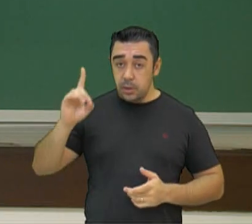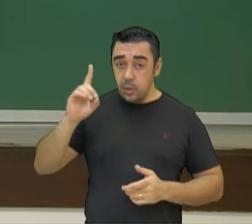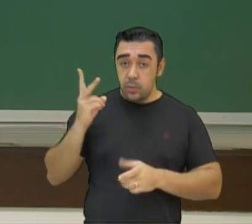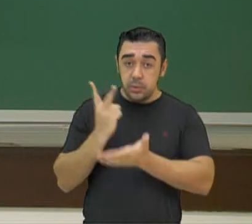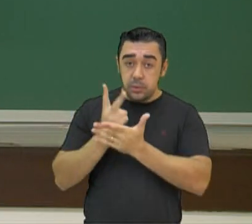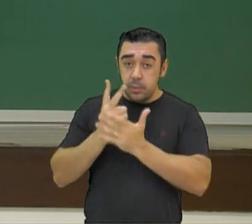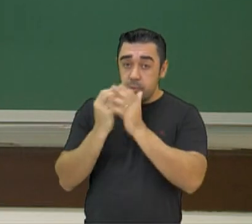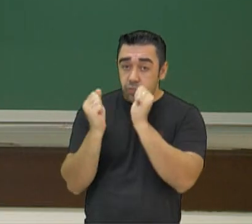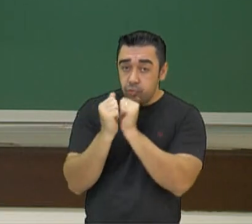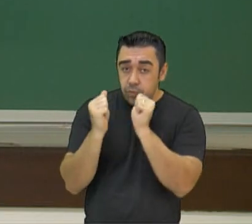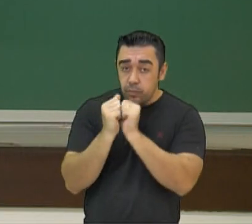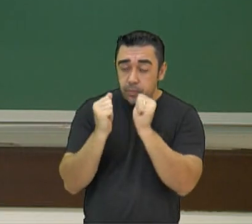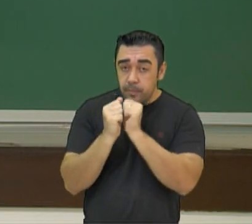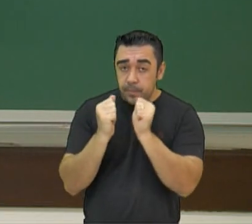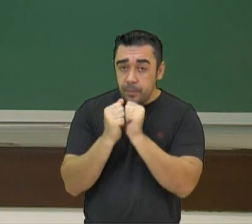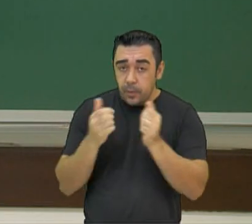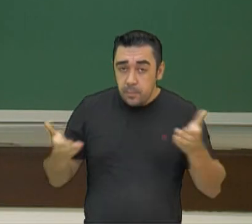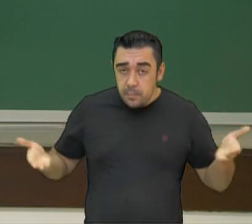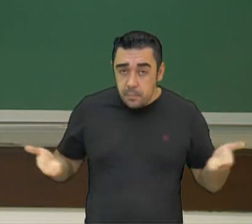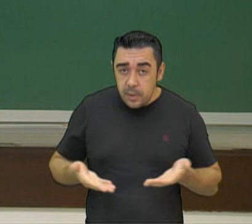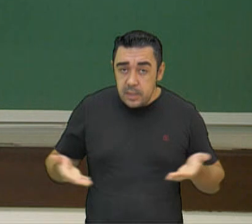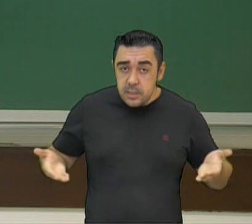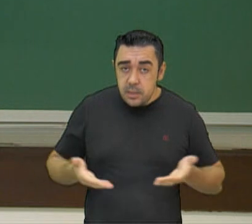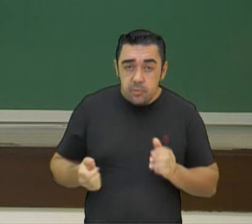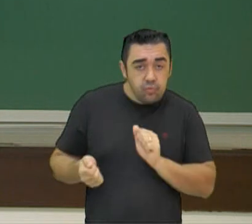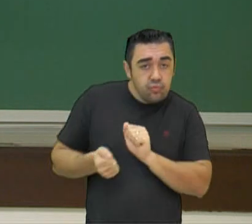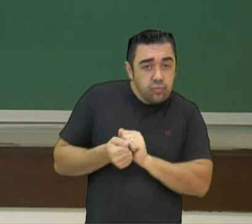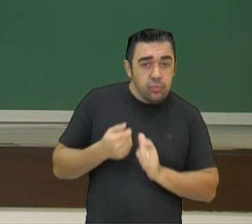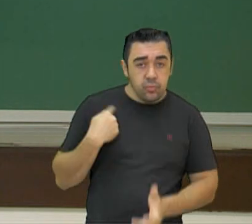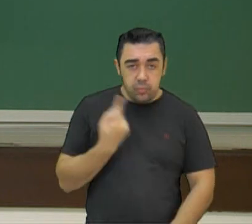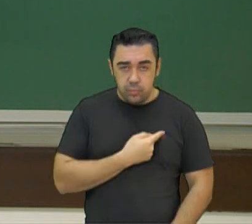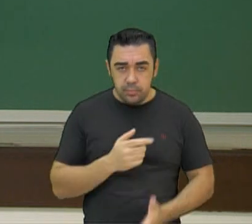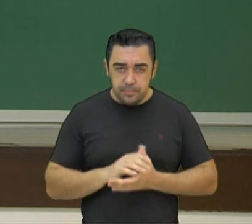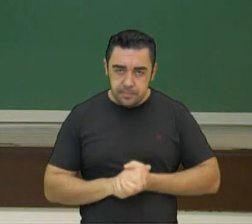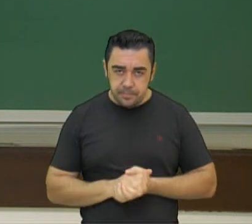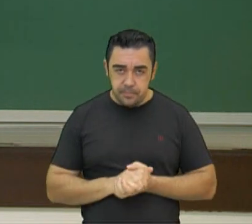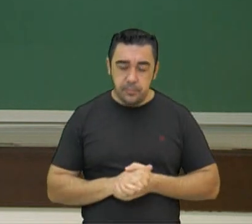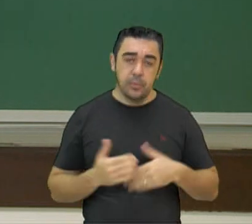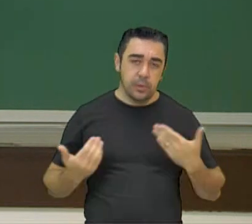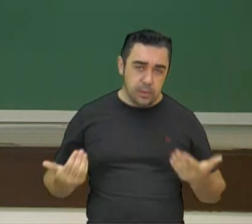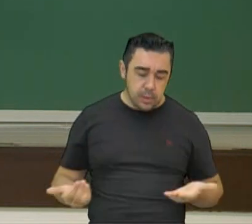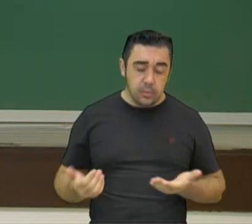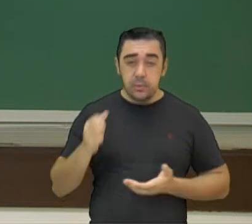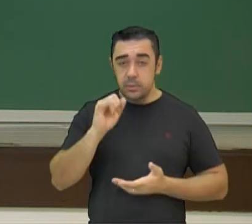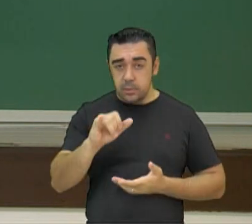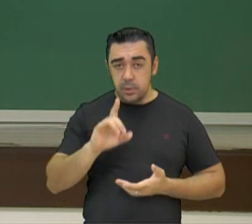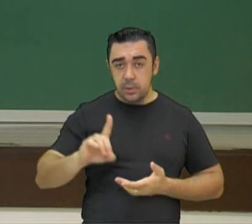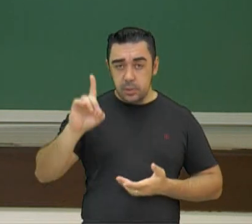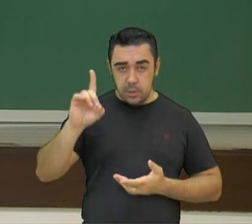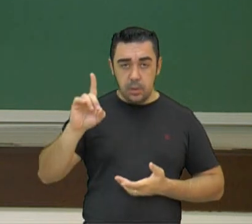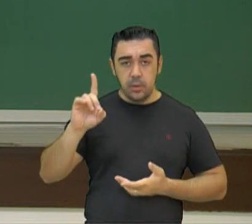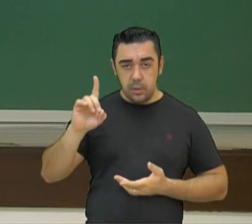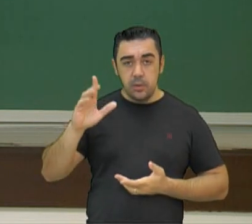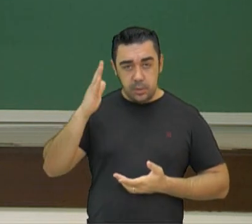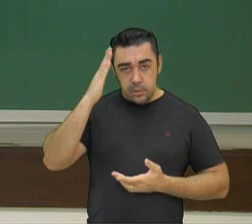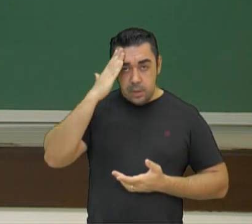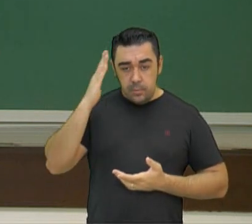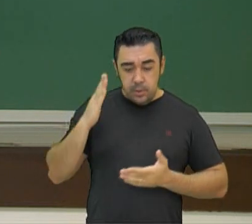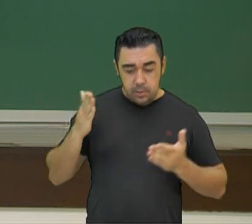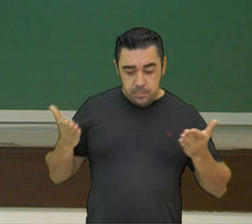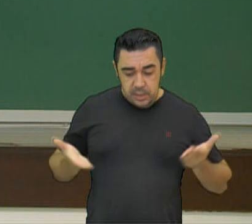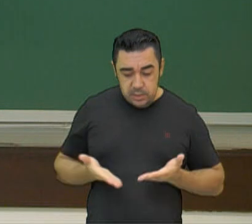está num eterno presente. Então, dessa maneira, se Deus é eternamente